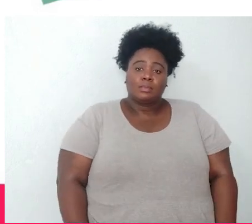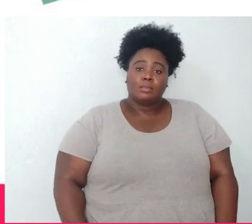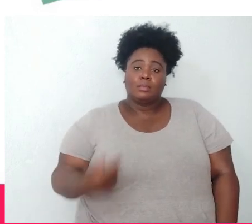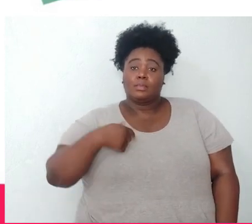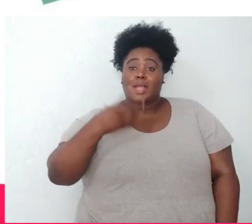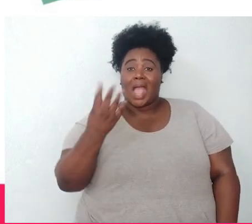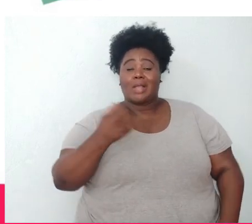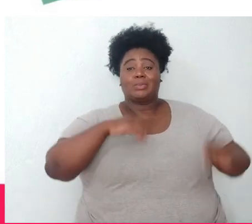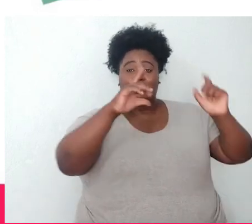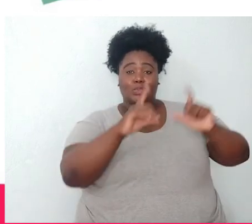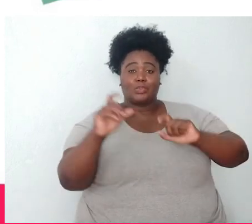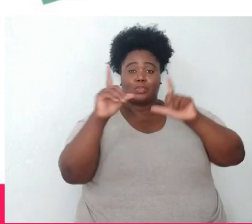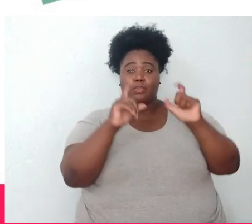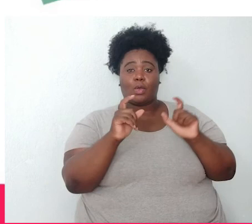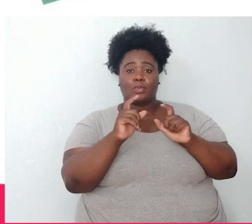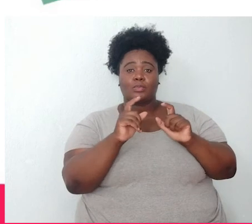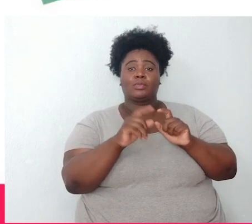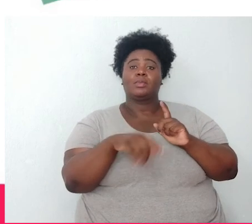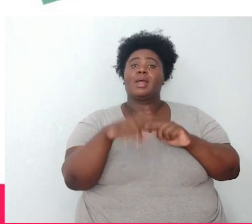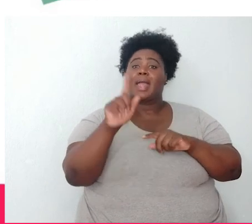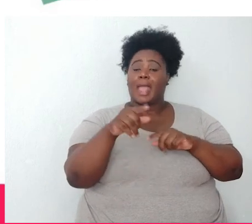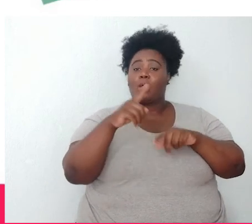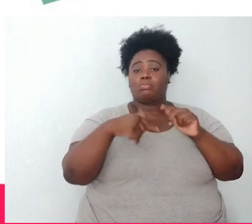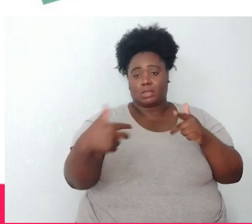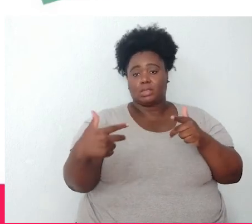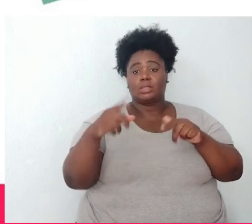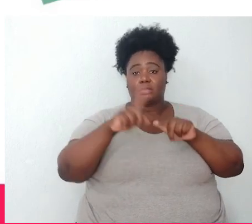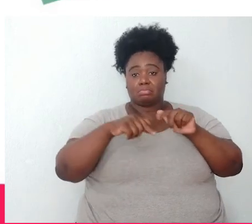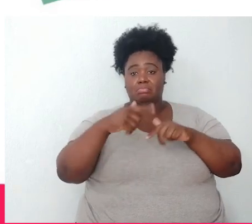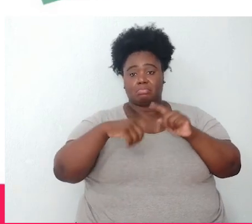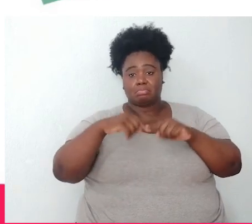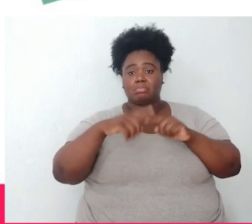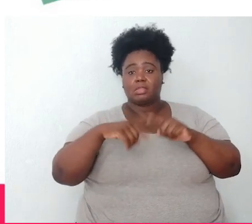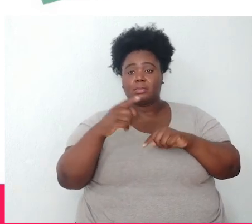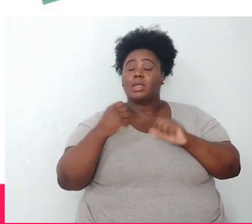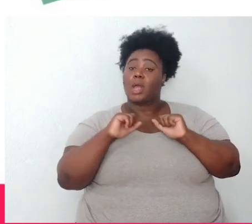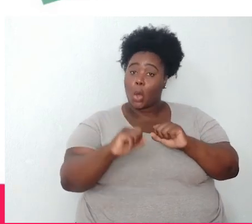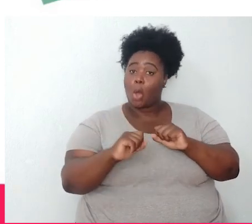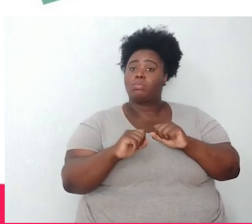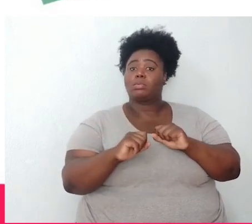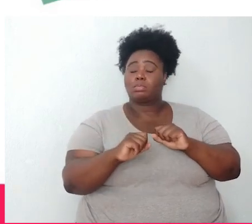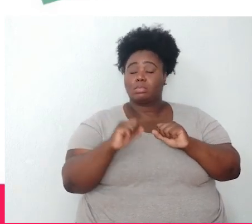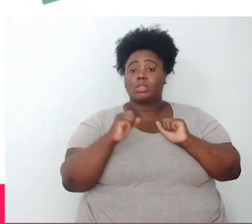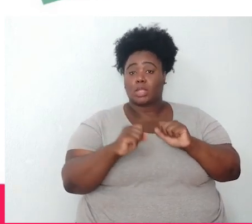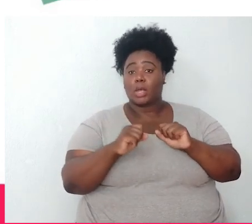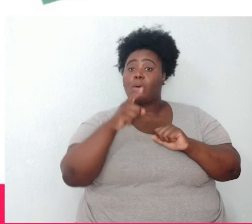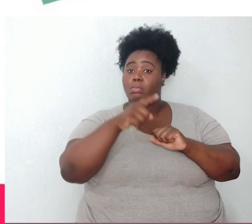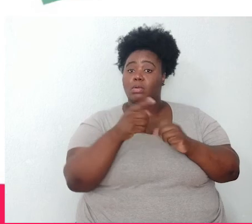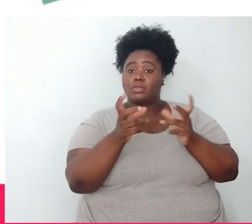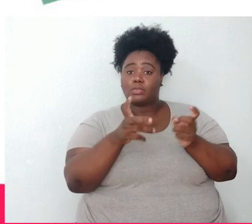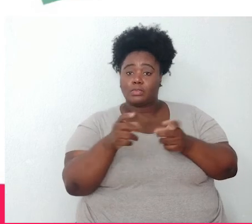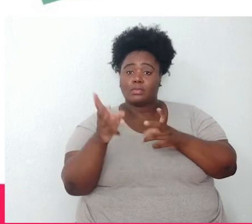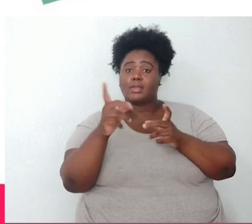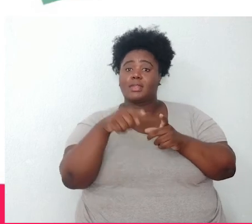meu trabalho de fotografia. Foto é um material que eu posso estar comercializando em